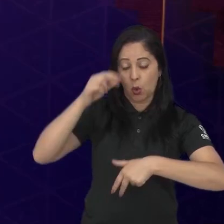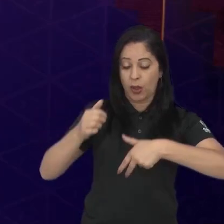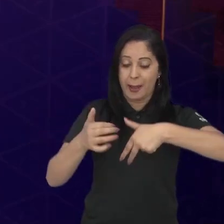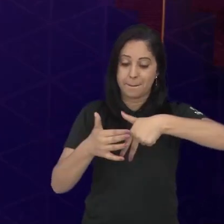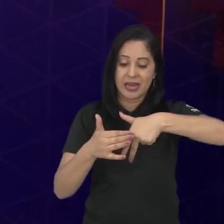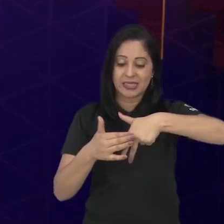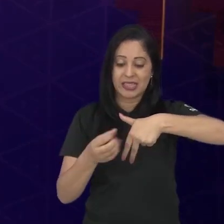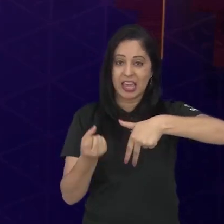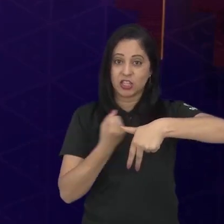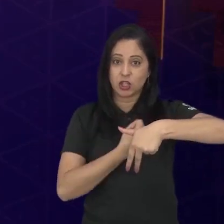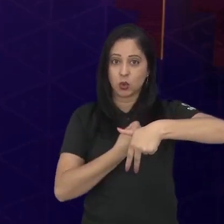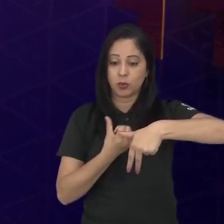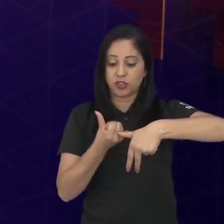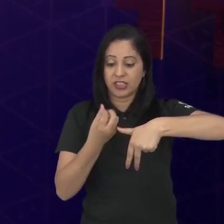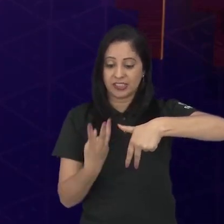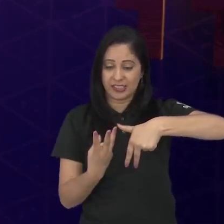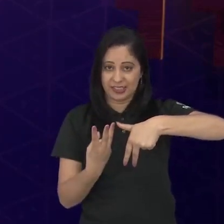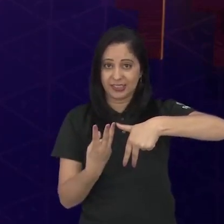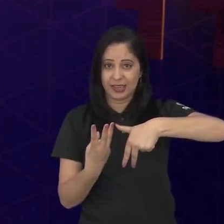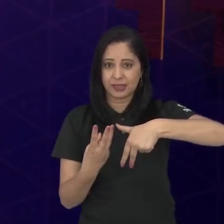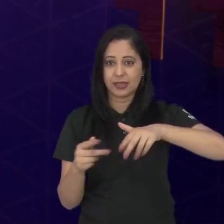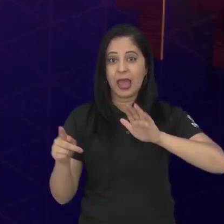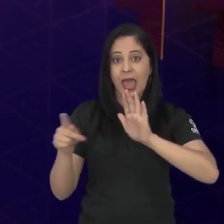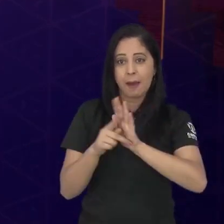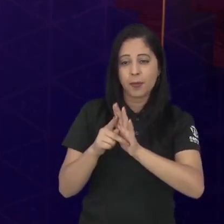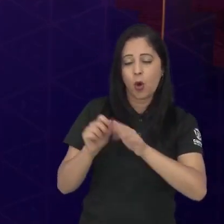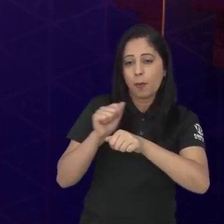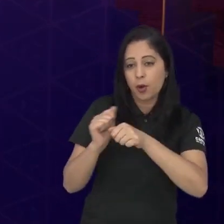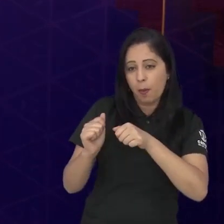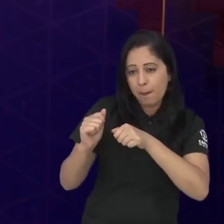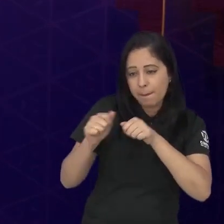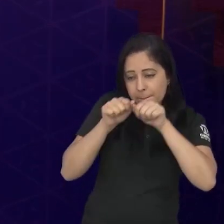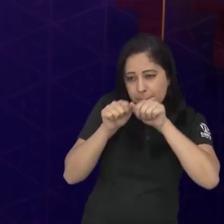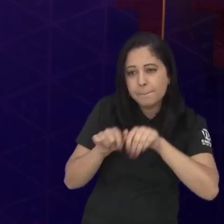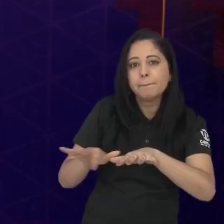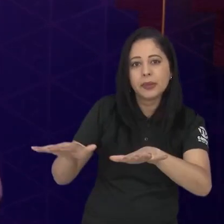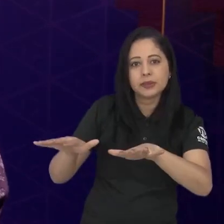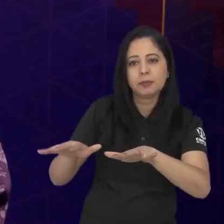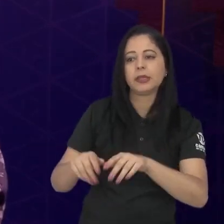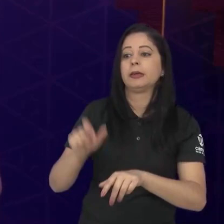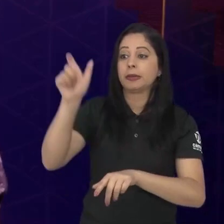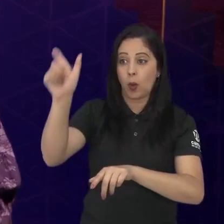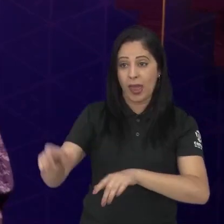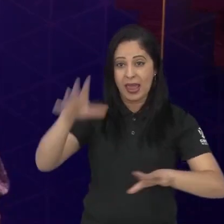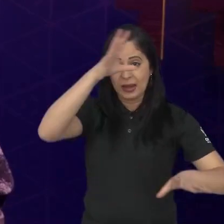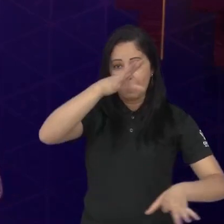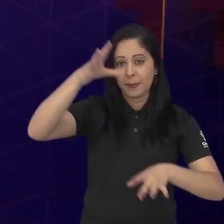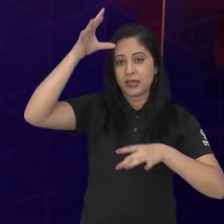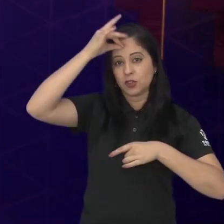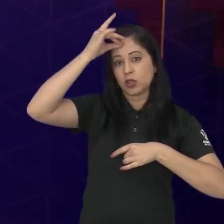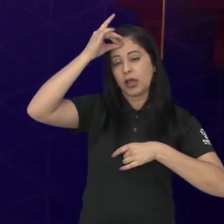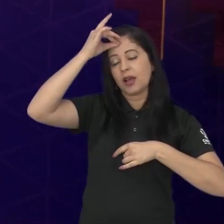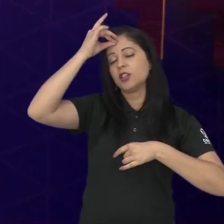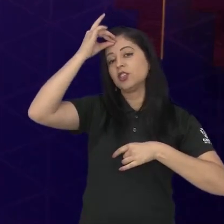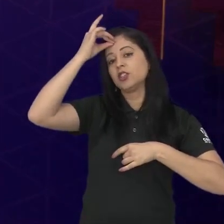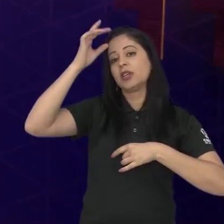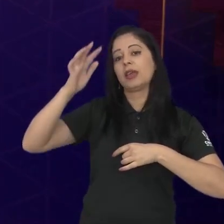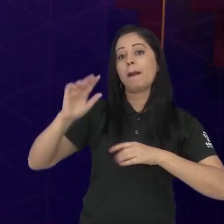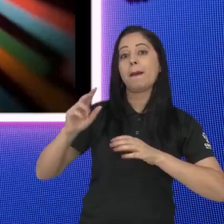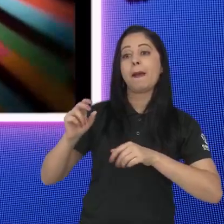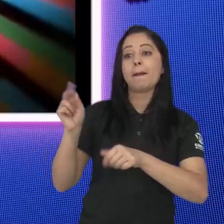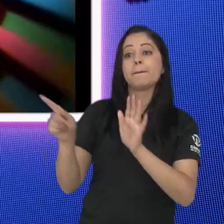de uma pandemia, só que é um cara que vem do futuro, né? E o vírus que eles enfrentam e tal é o